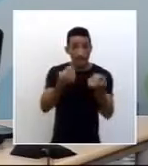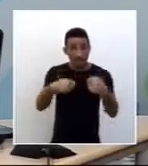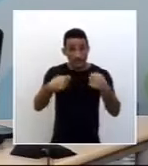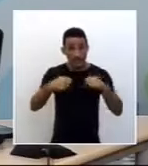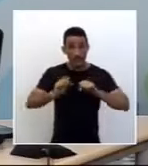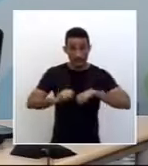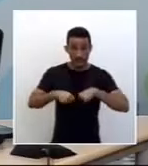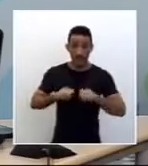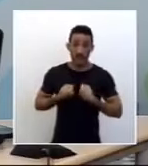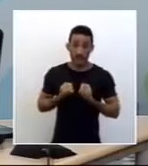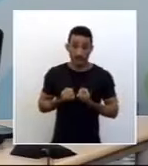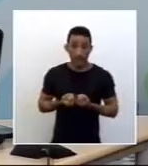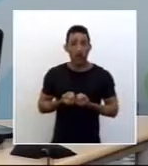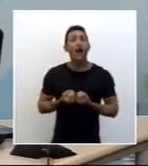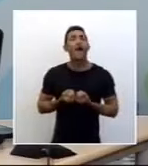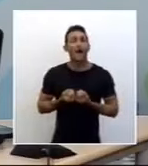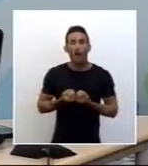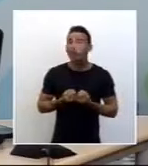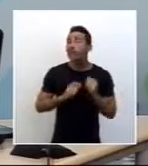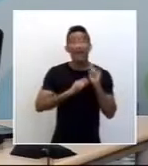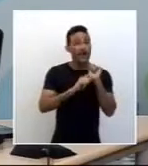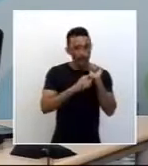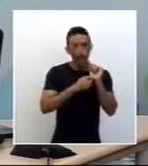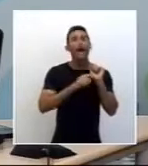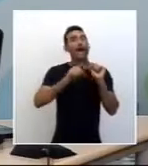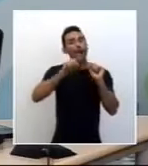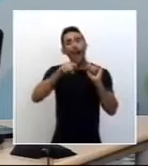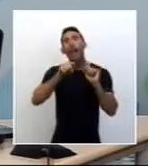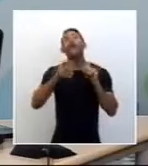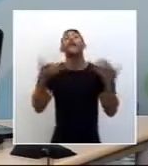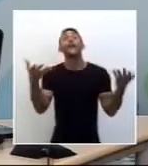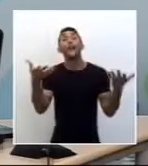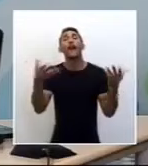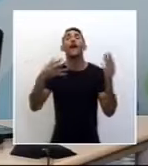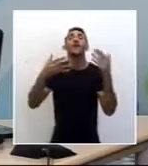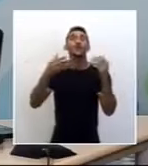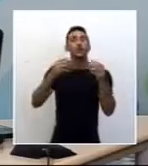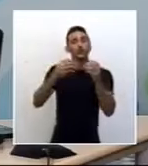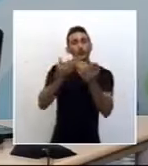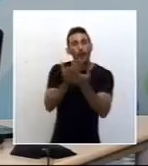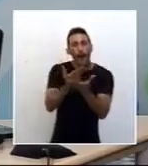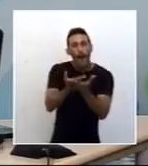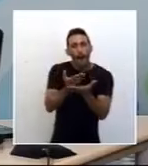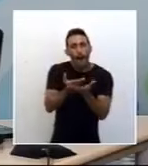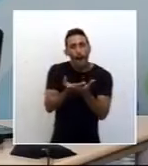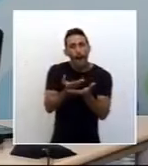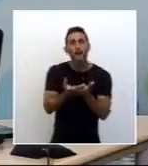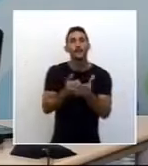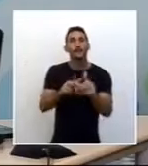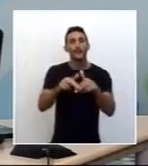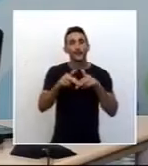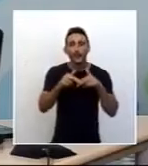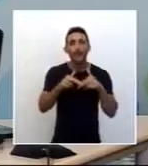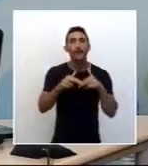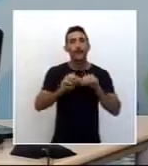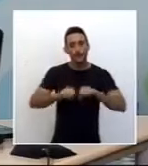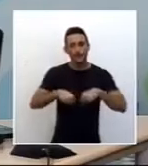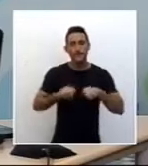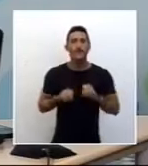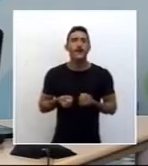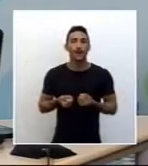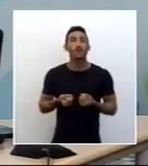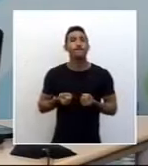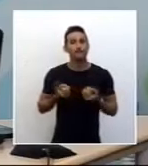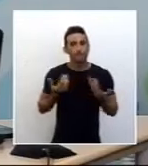dedicação é a chave se você não tem dedicação não existe aí uma prensado então eles até de queixo